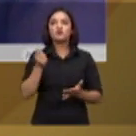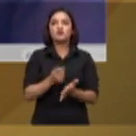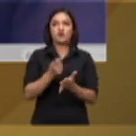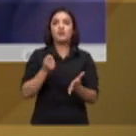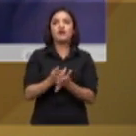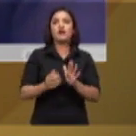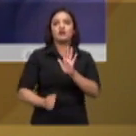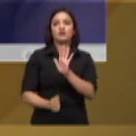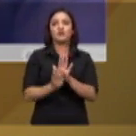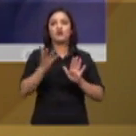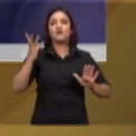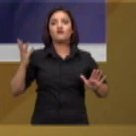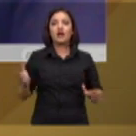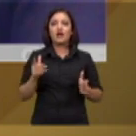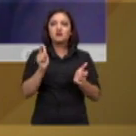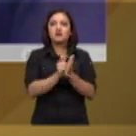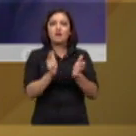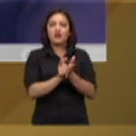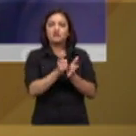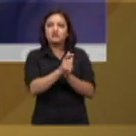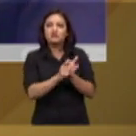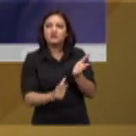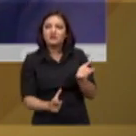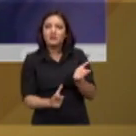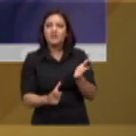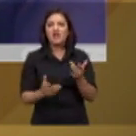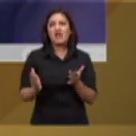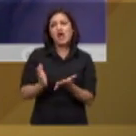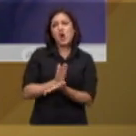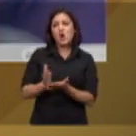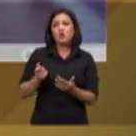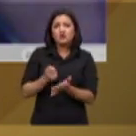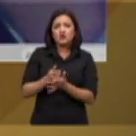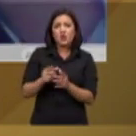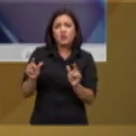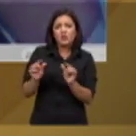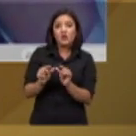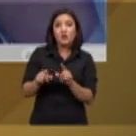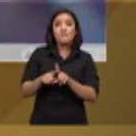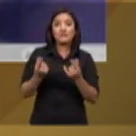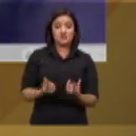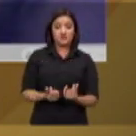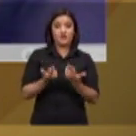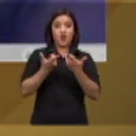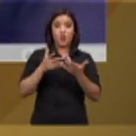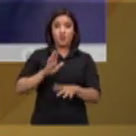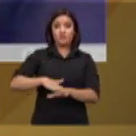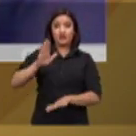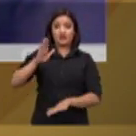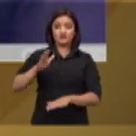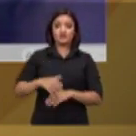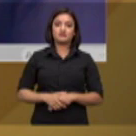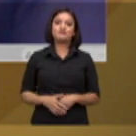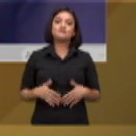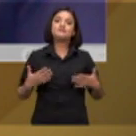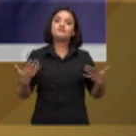vários bilhetes e outros compram pequenas cotas em número ainda maior.